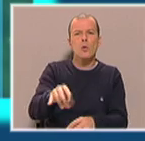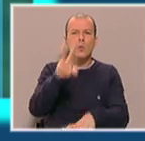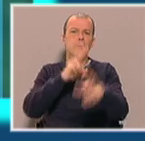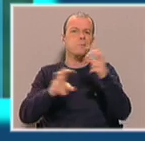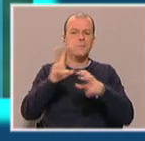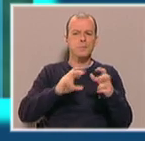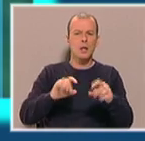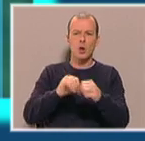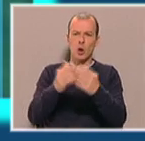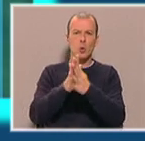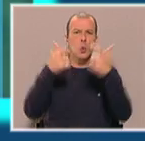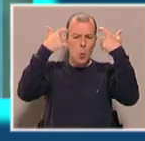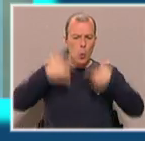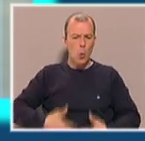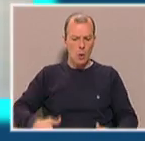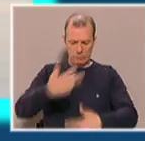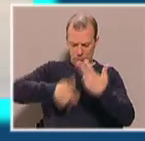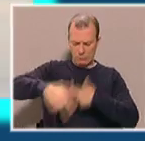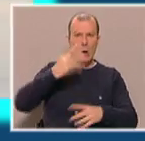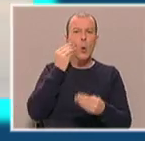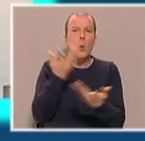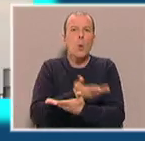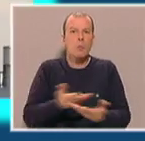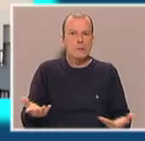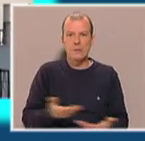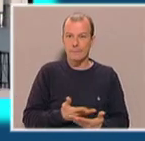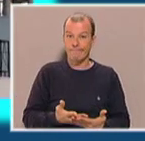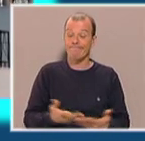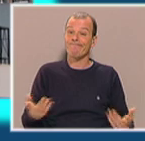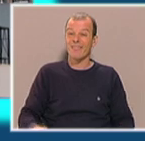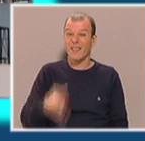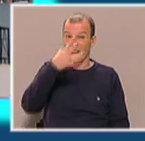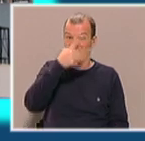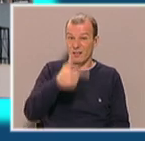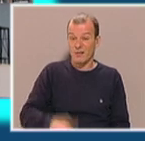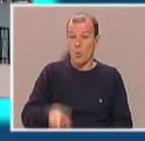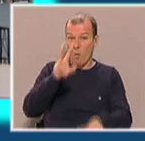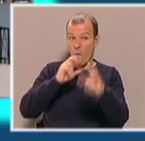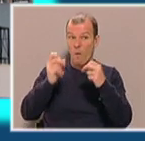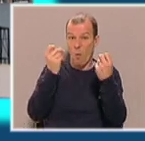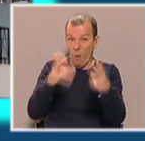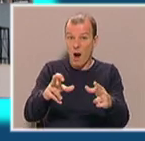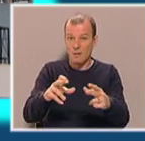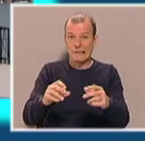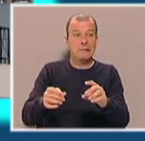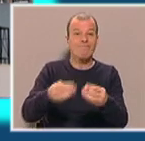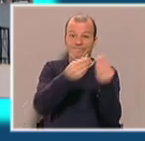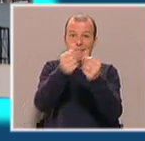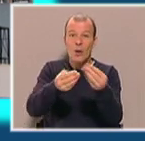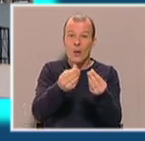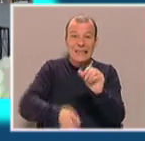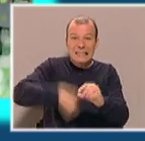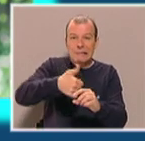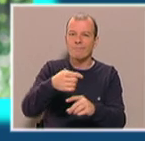a todas as partes do corpo? Infelizmente, nem todo o ar que respiras está nas melhores